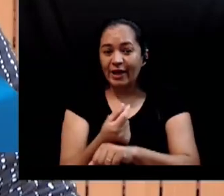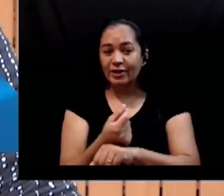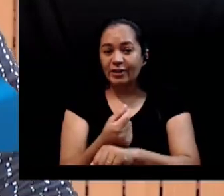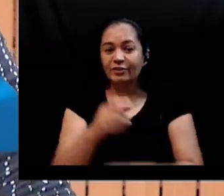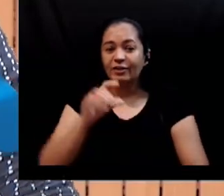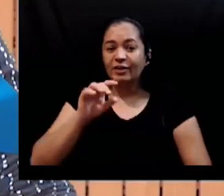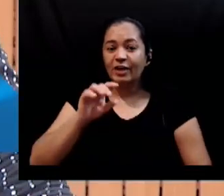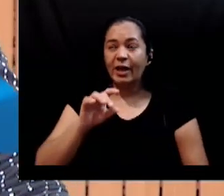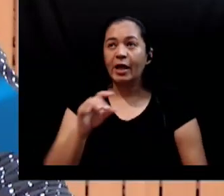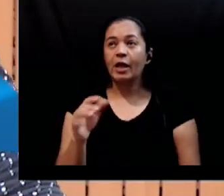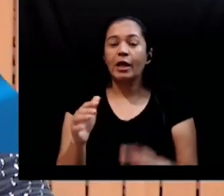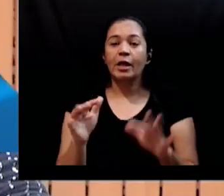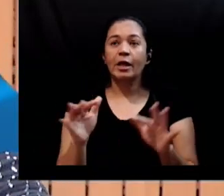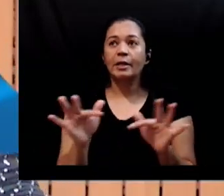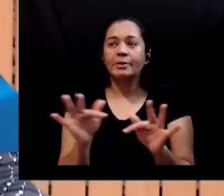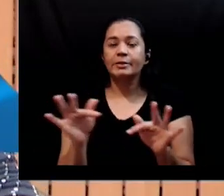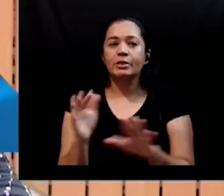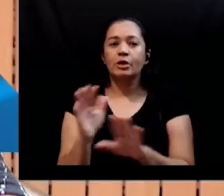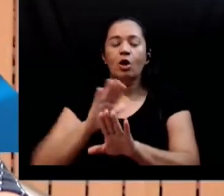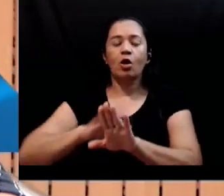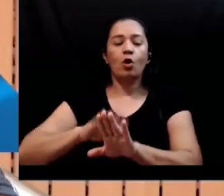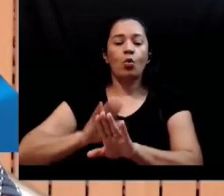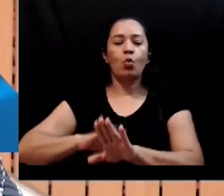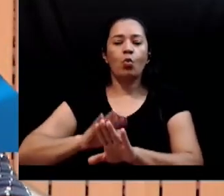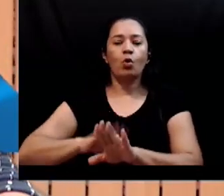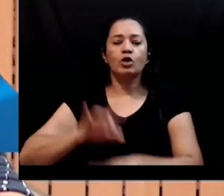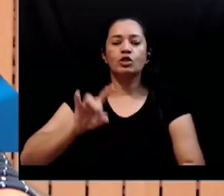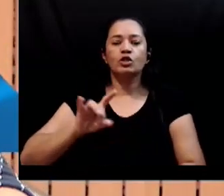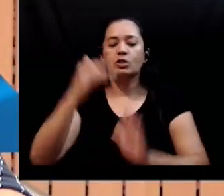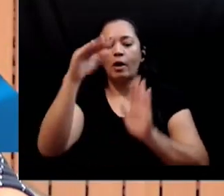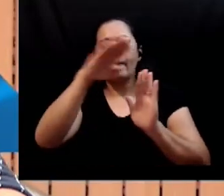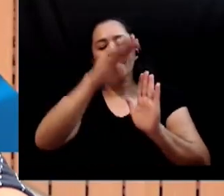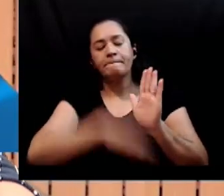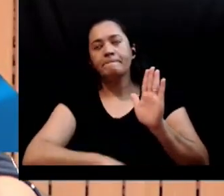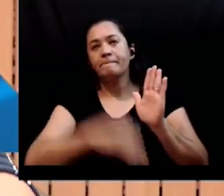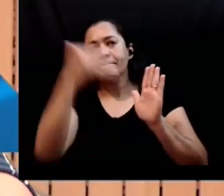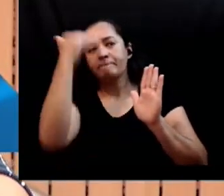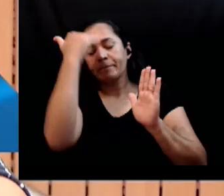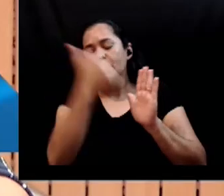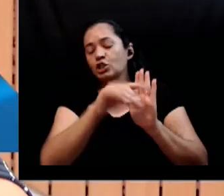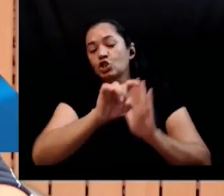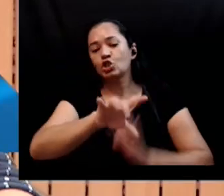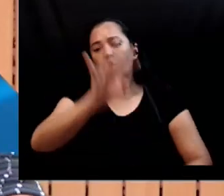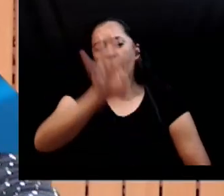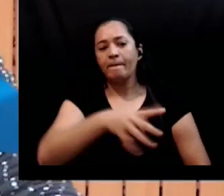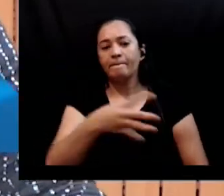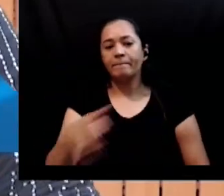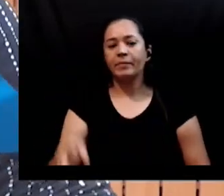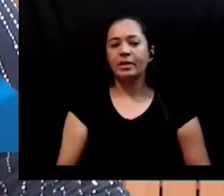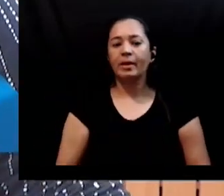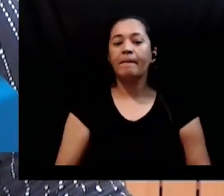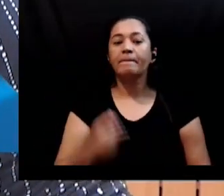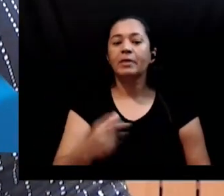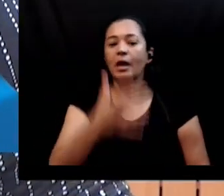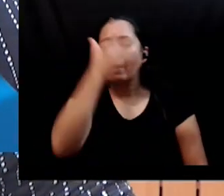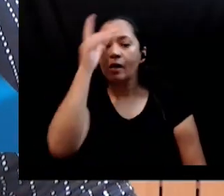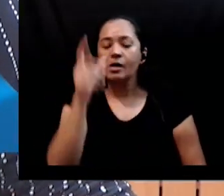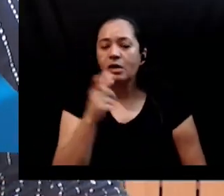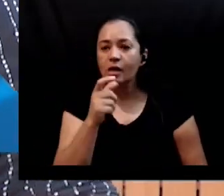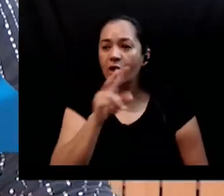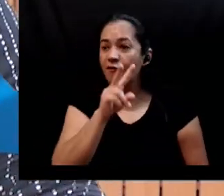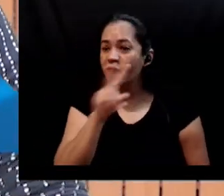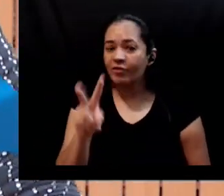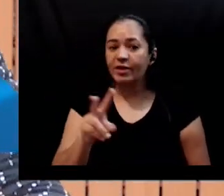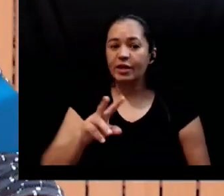formal. Ela só serve para cumprir tabela. É uma lei para inglês ver. E o resultado que a gente